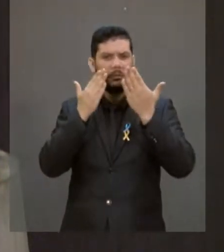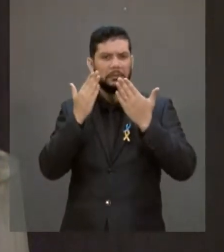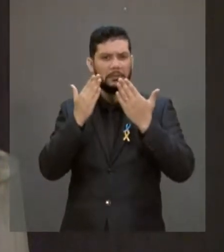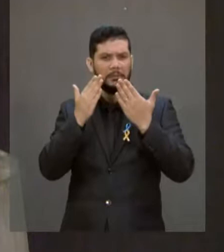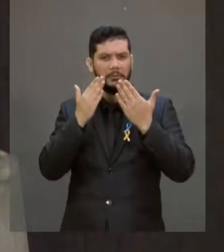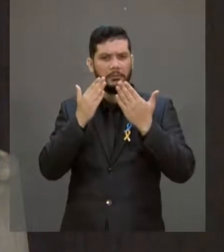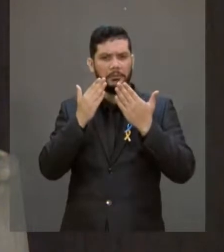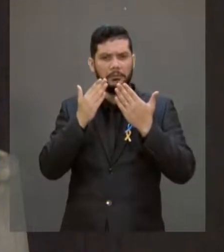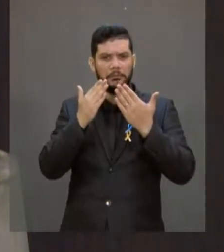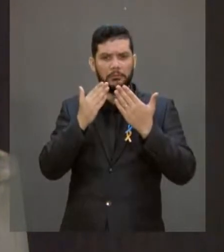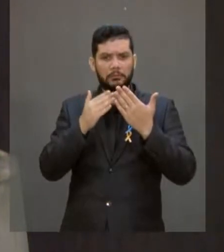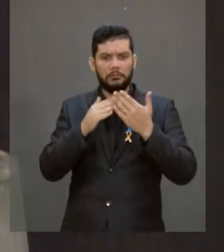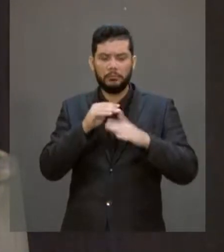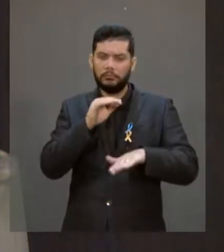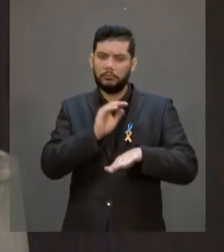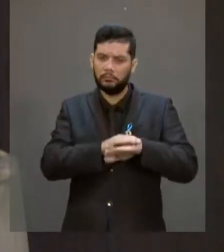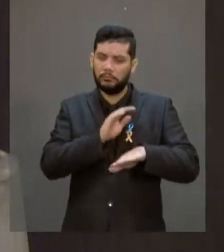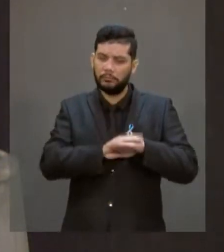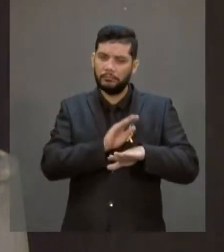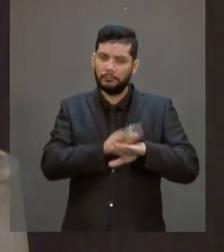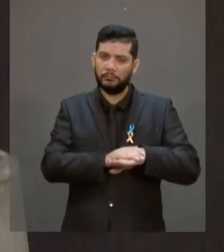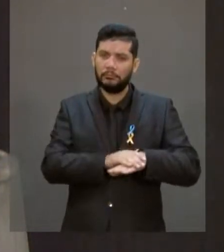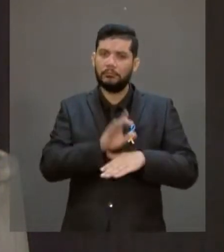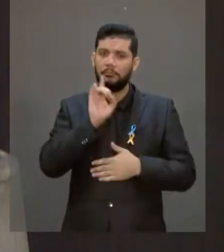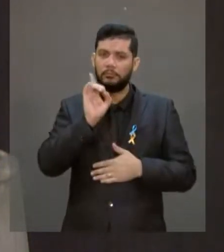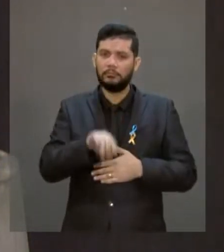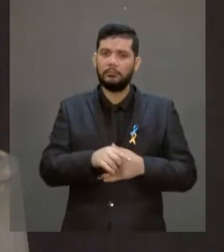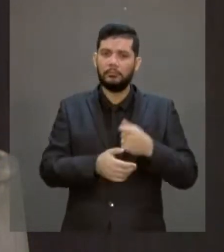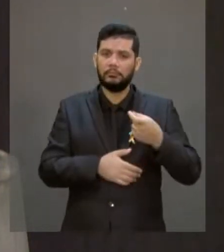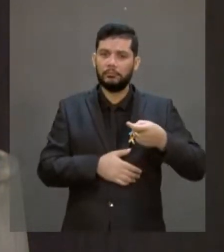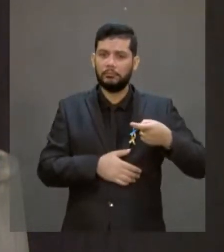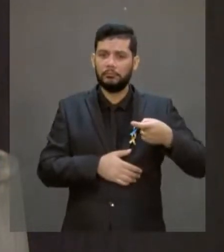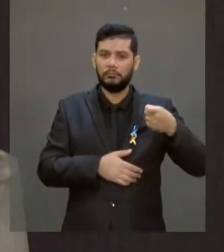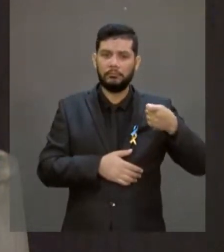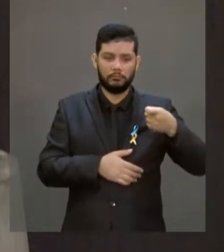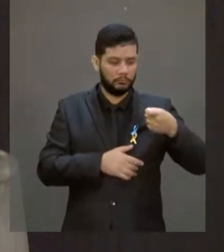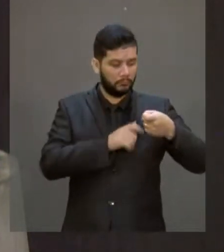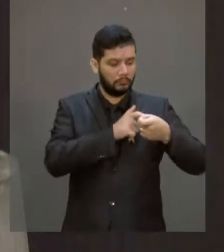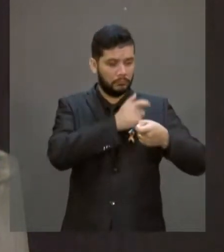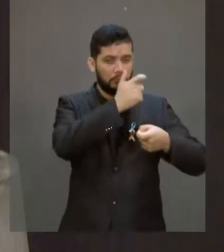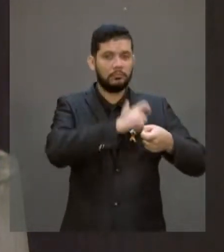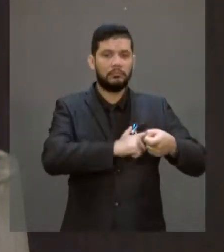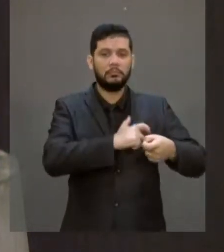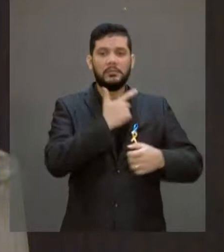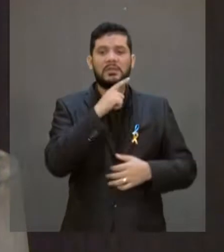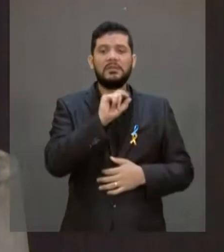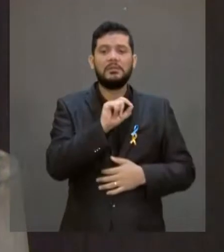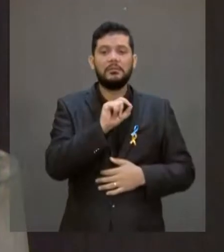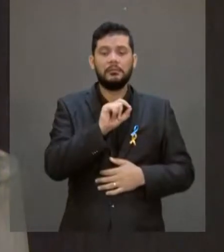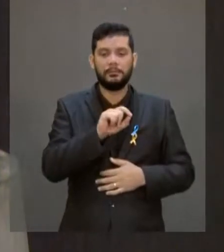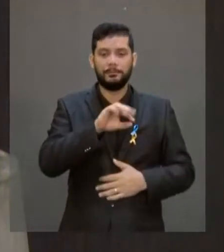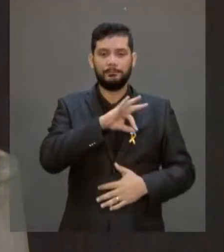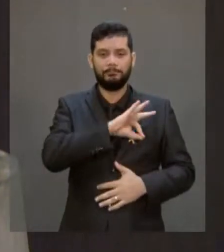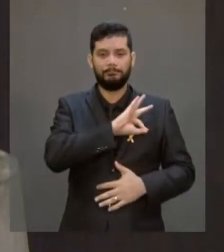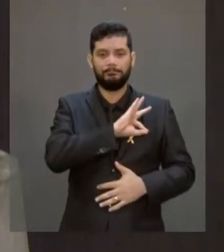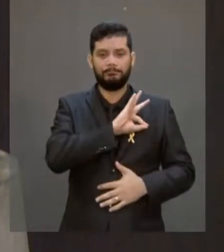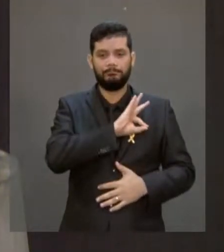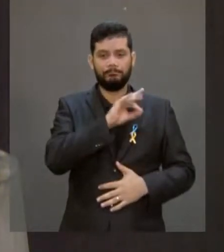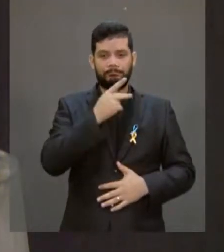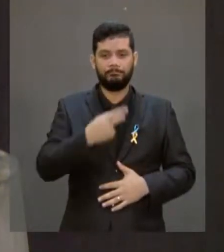de que o tiro partiu de uma autoridade, de um agente do Estado do